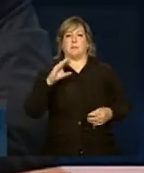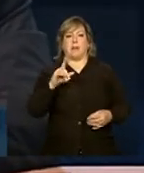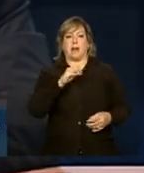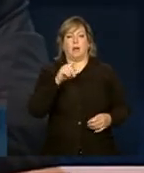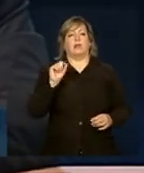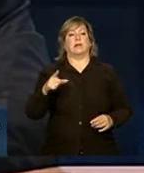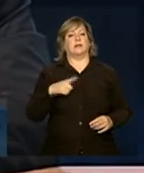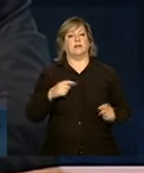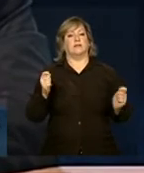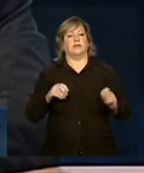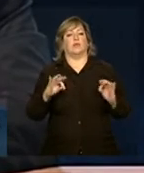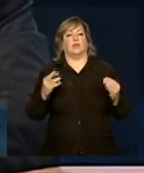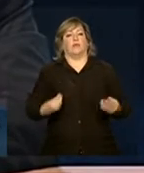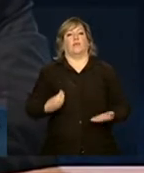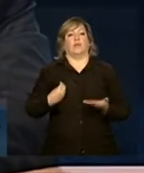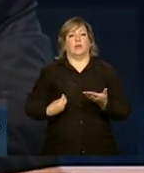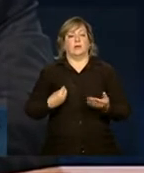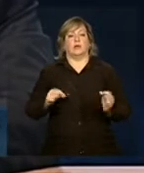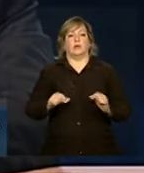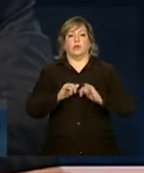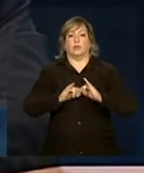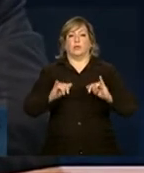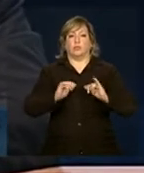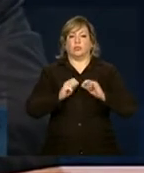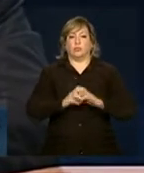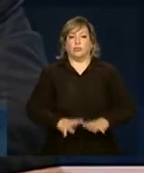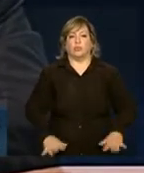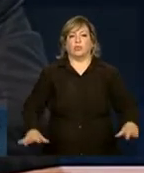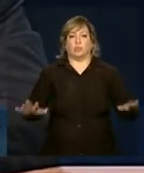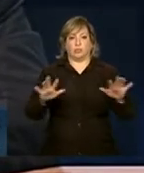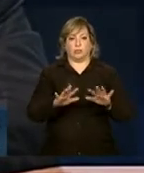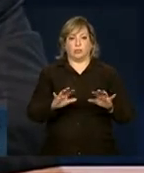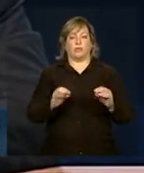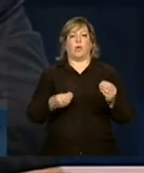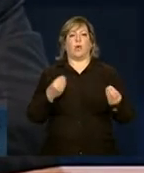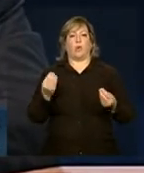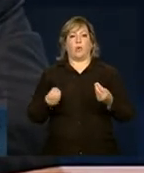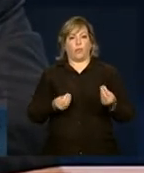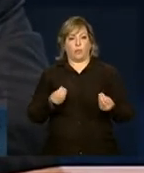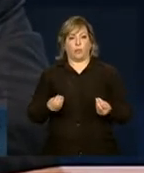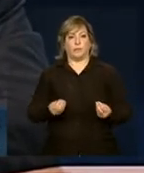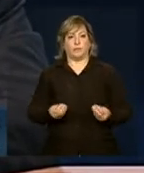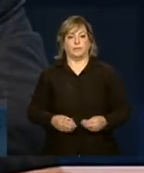tenha toda a função de propagação do sinal com